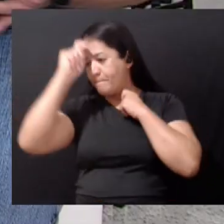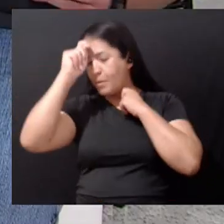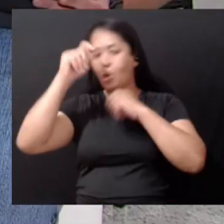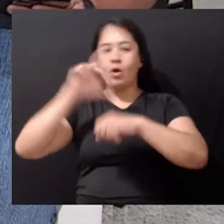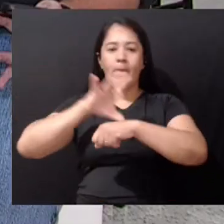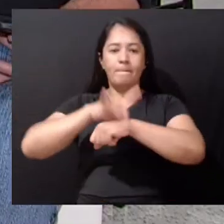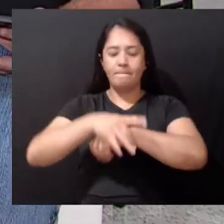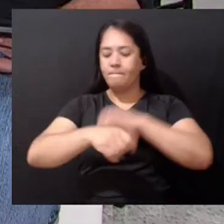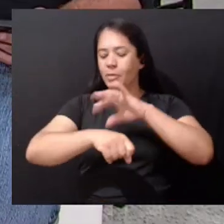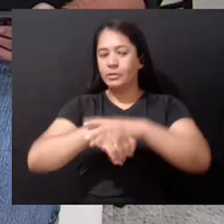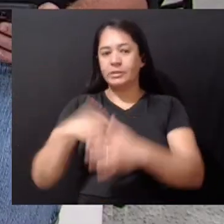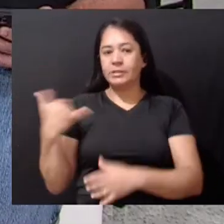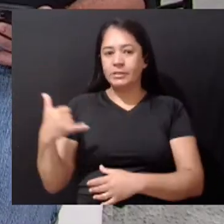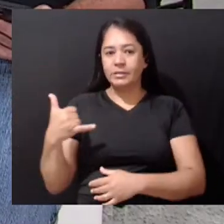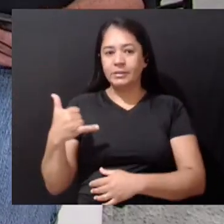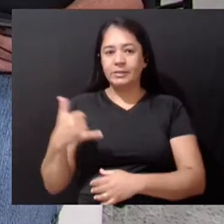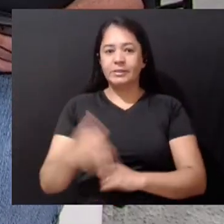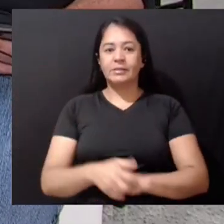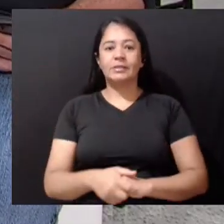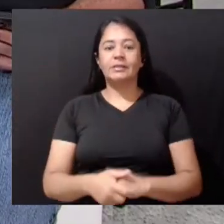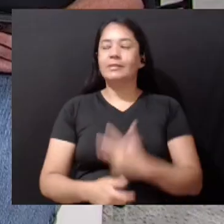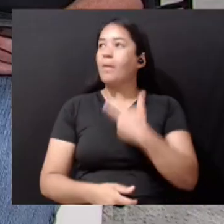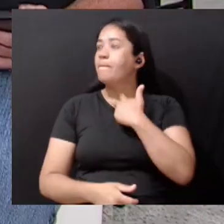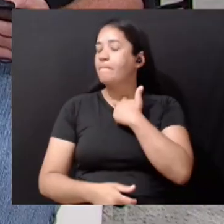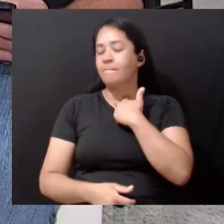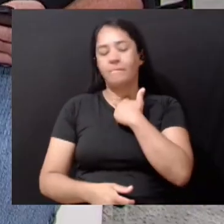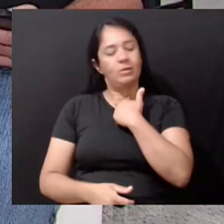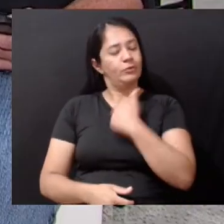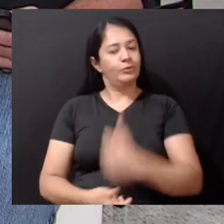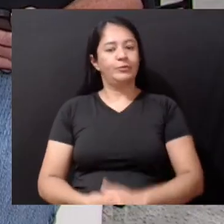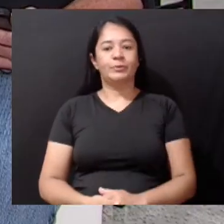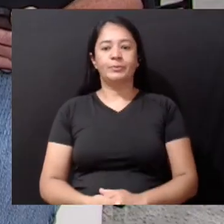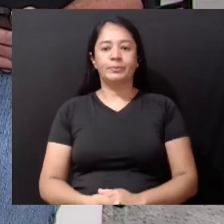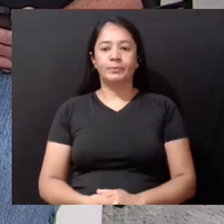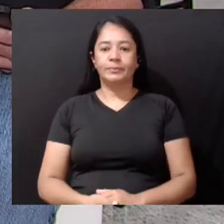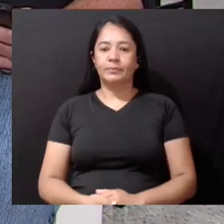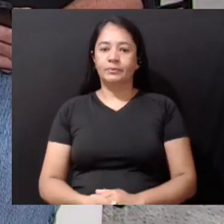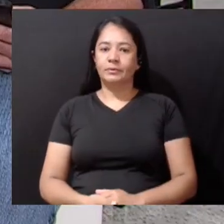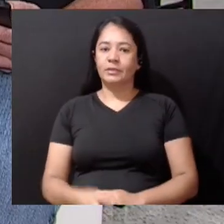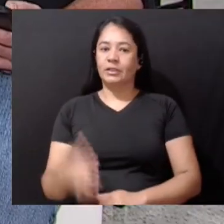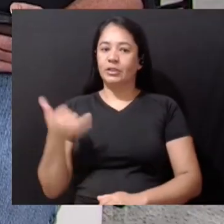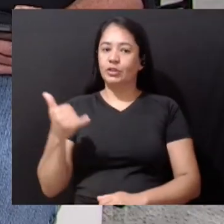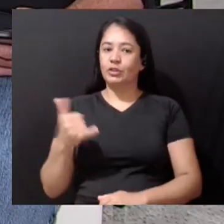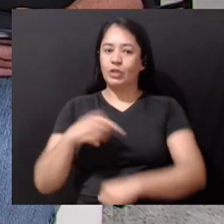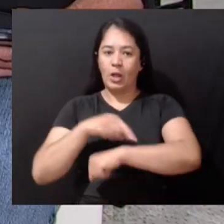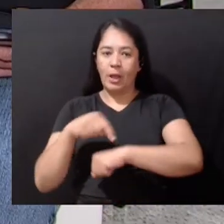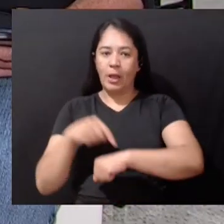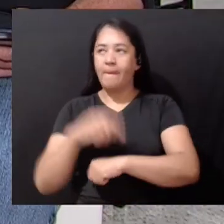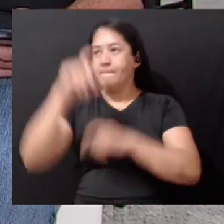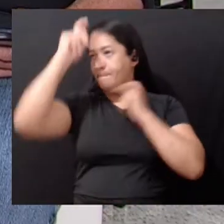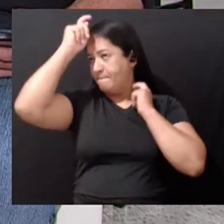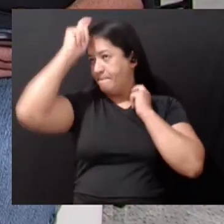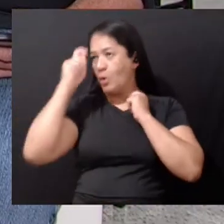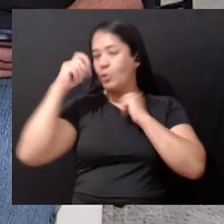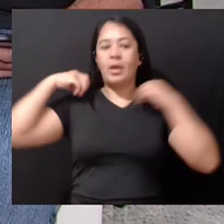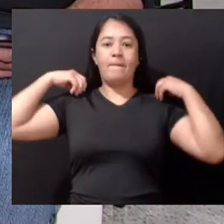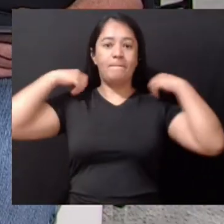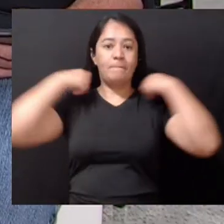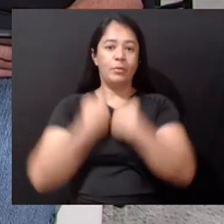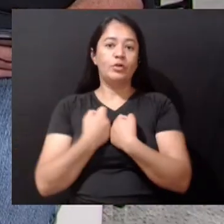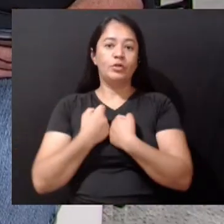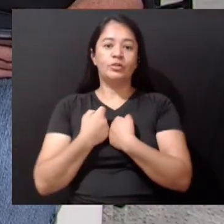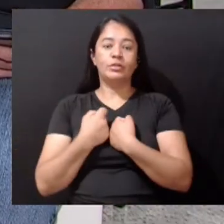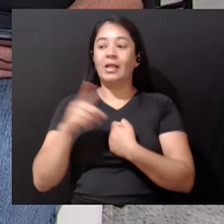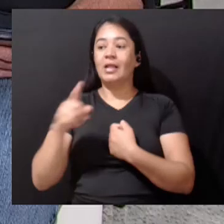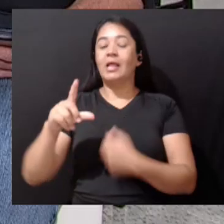celular, isso aí não pode. Não entra com celular, não entra com relógio, boné, mochila. Lá eles têm